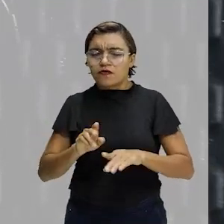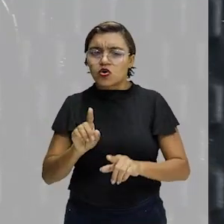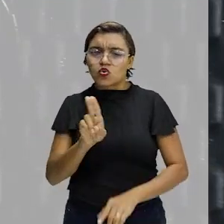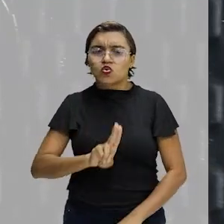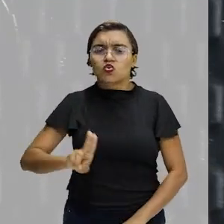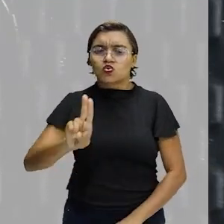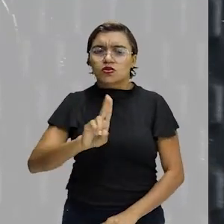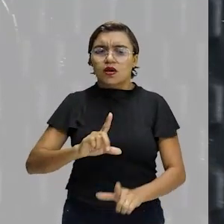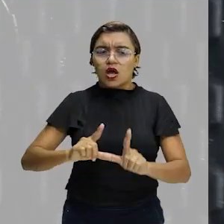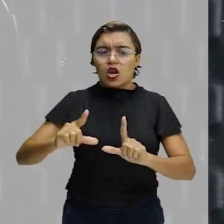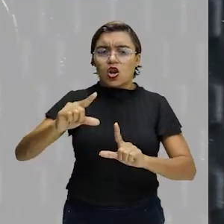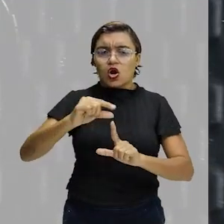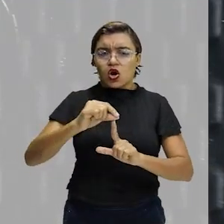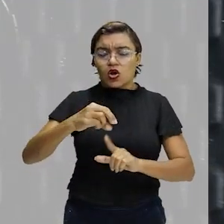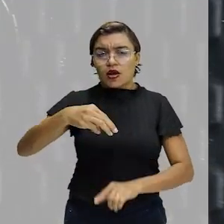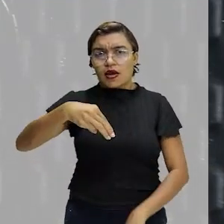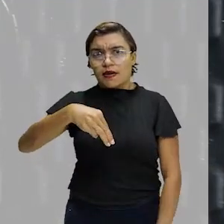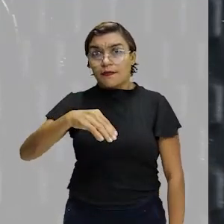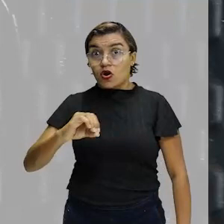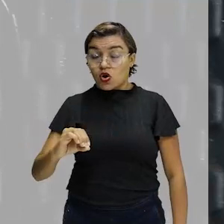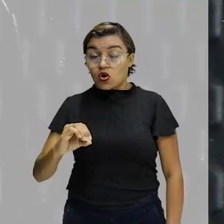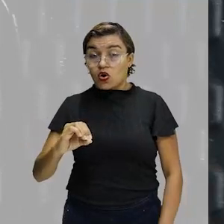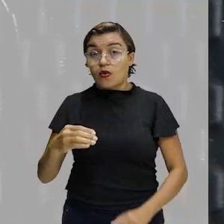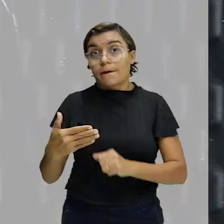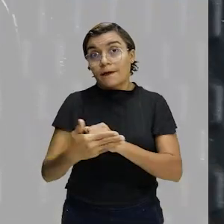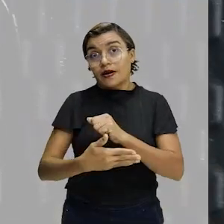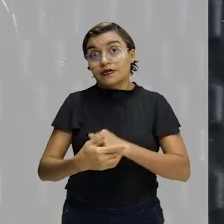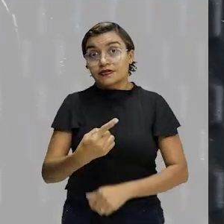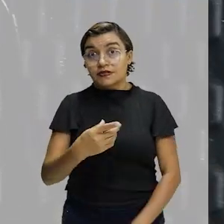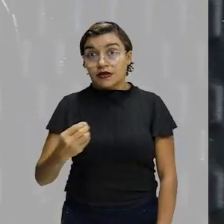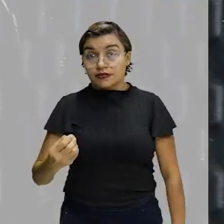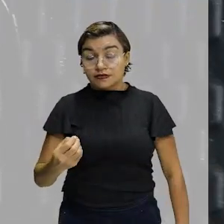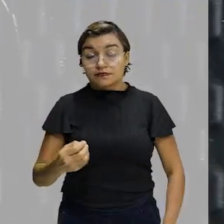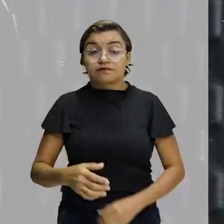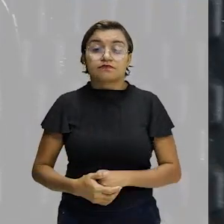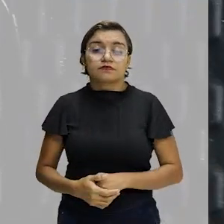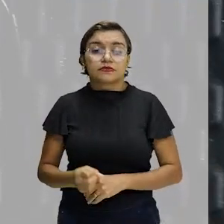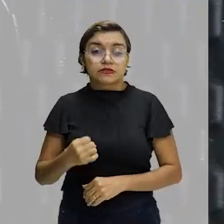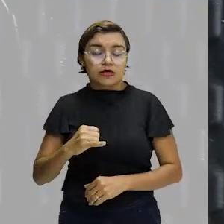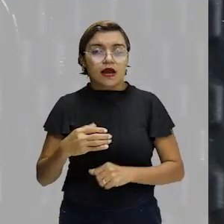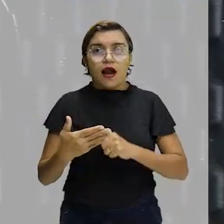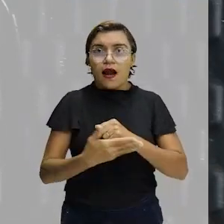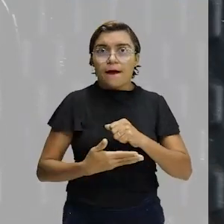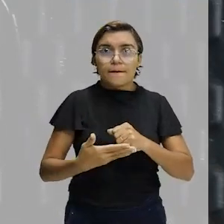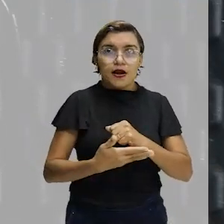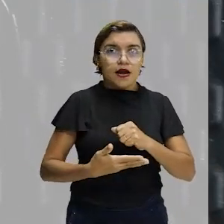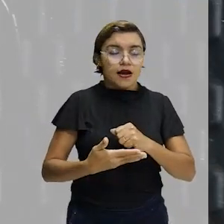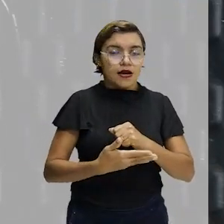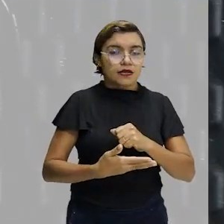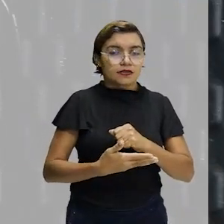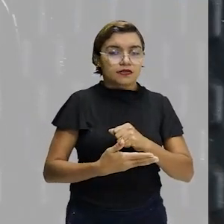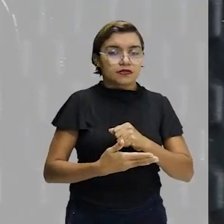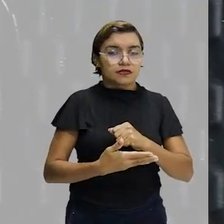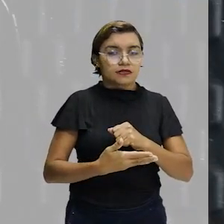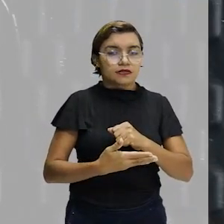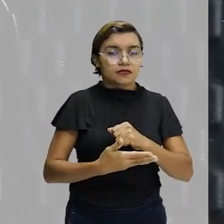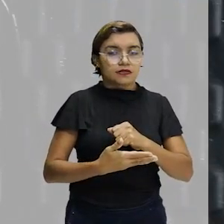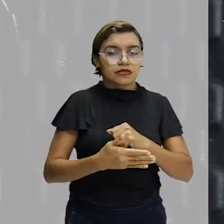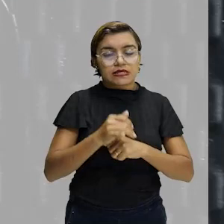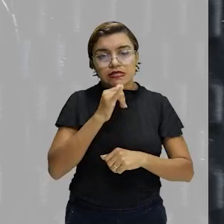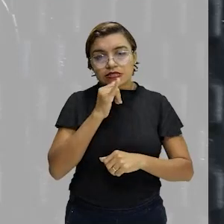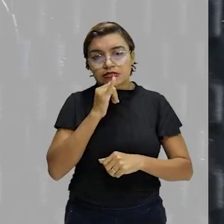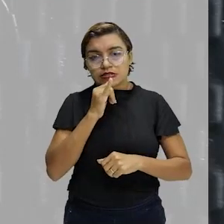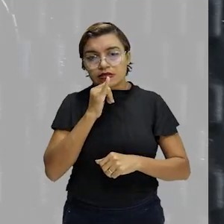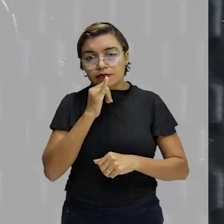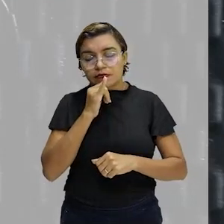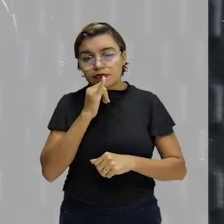também falar log de MO na base 10. Por que disso? Porque quando a base não está subtendida, aqui no nosso caso está, porque a questão do Enem